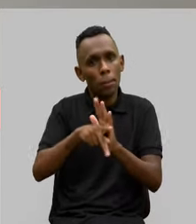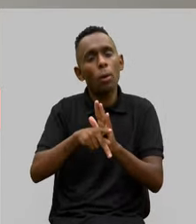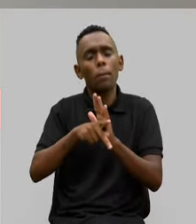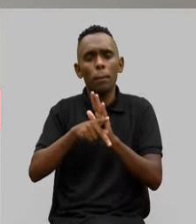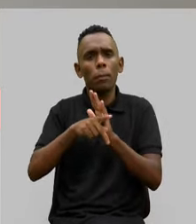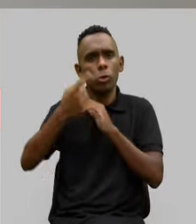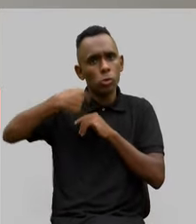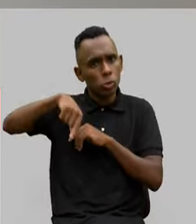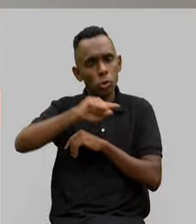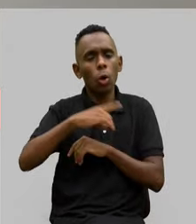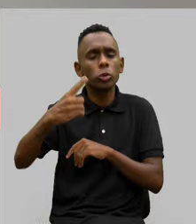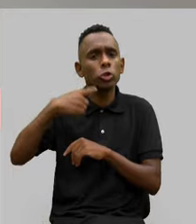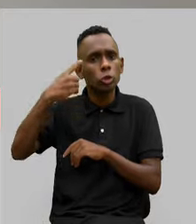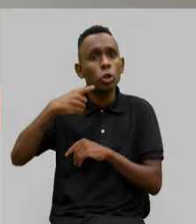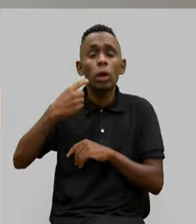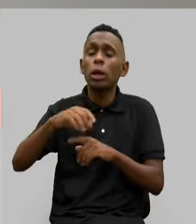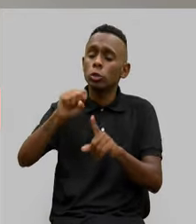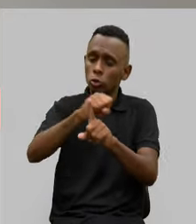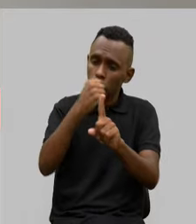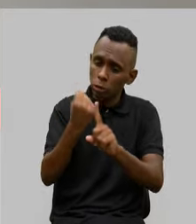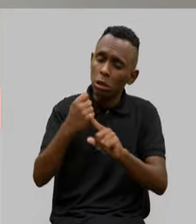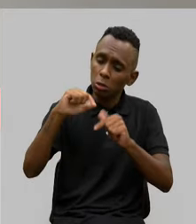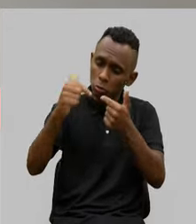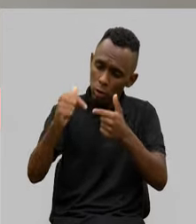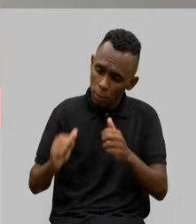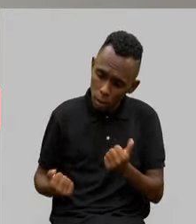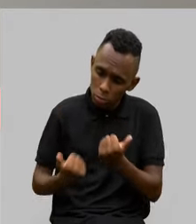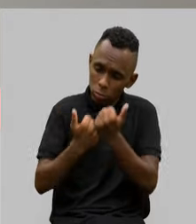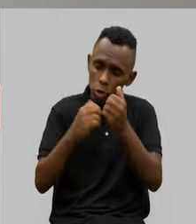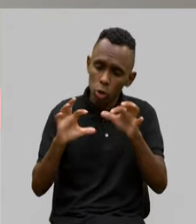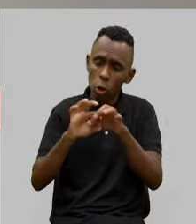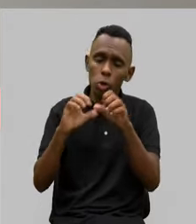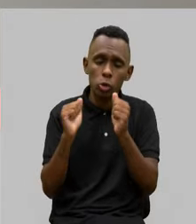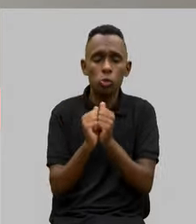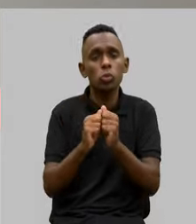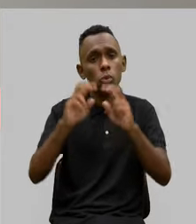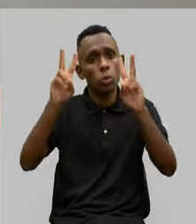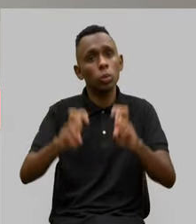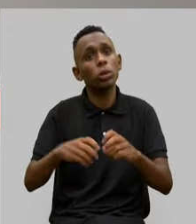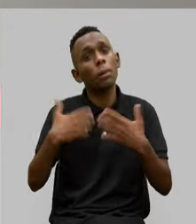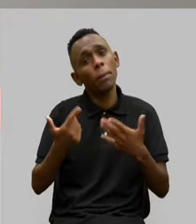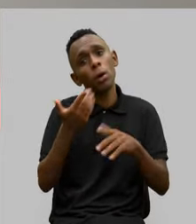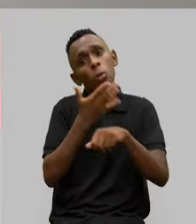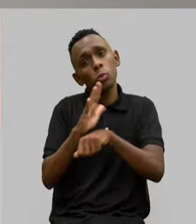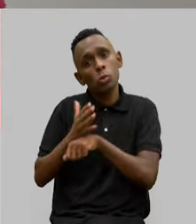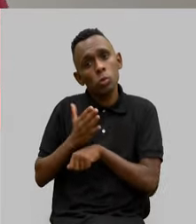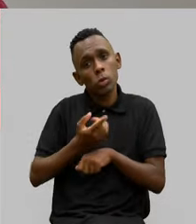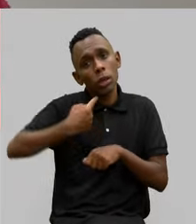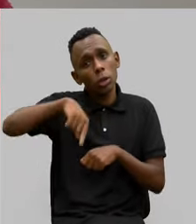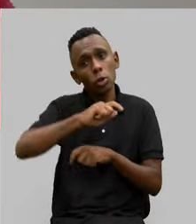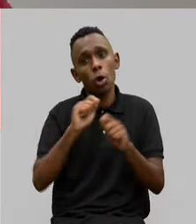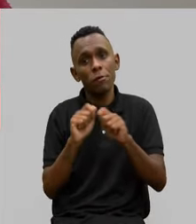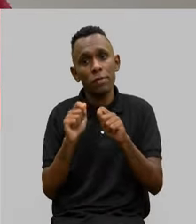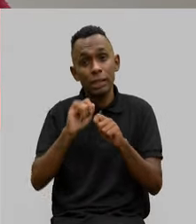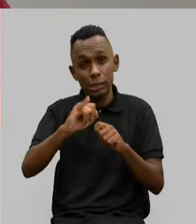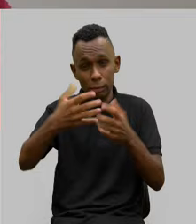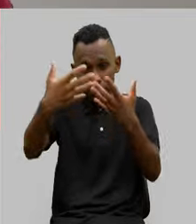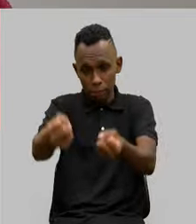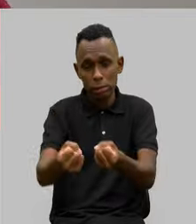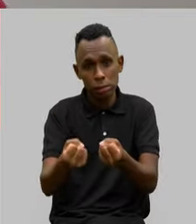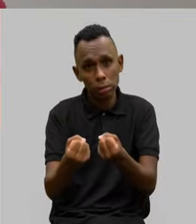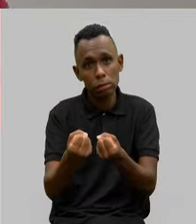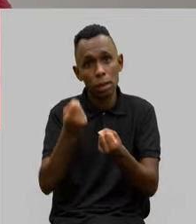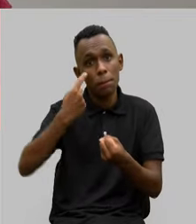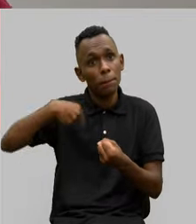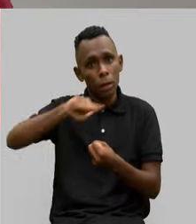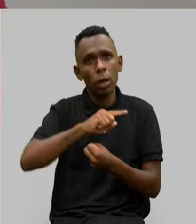compreender que a sociedade tem um direito de atuar muito diretamente na sua pauta então é um exercício que a gente vai fazer se vocês toparem para que a